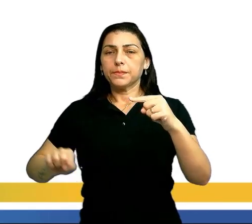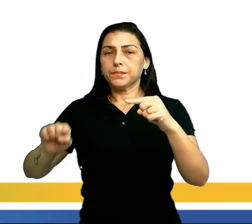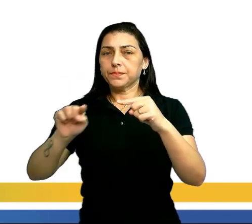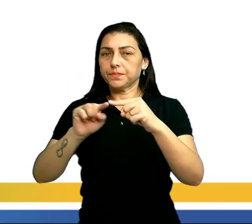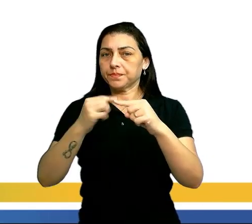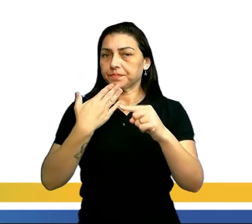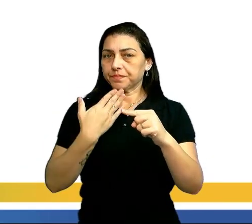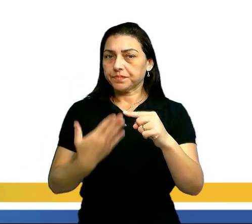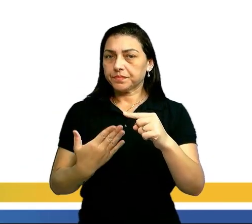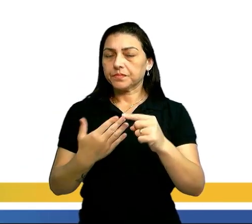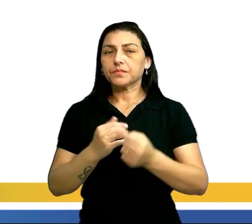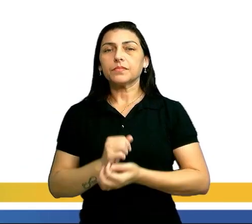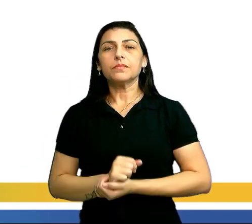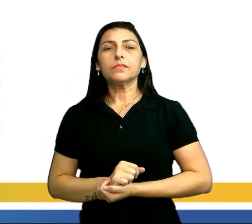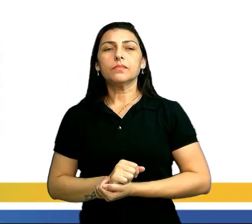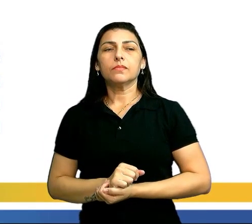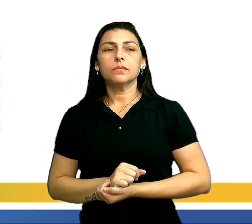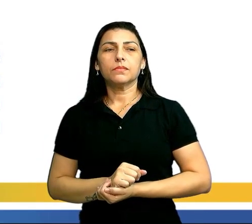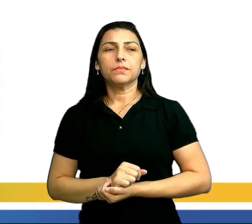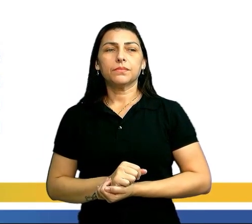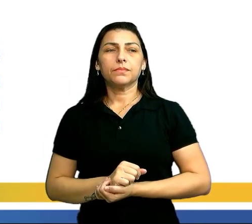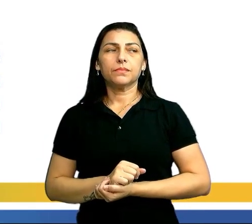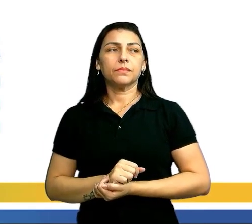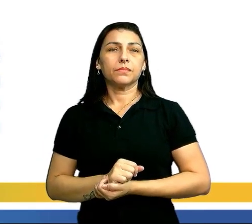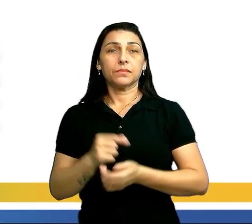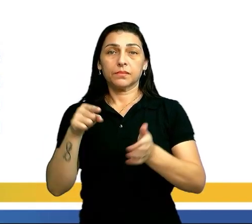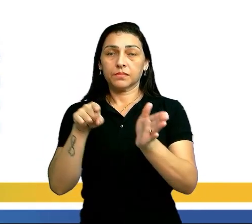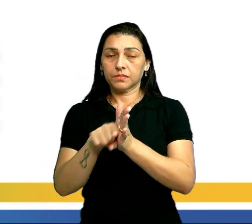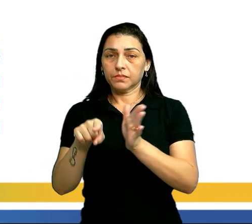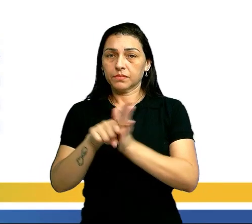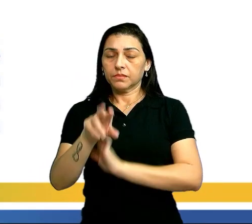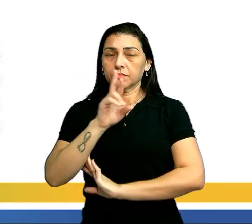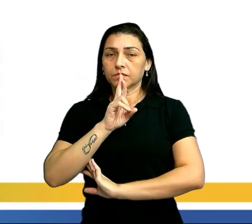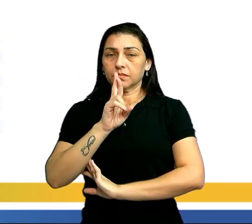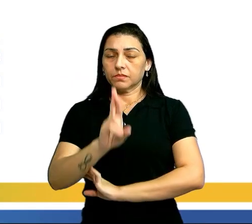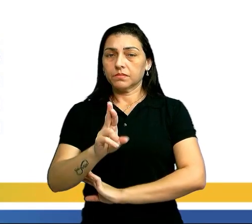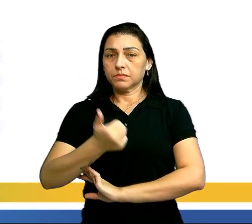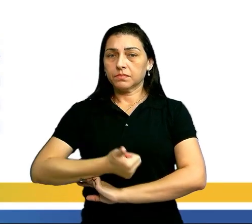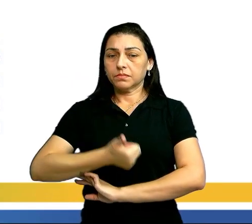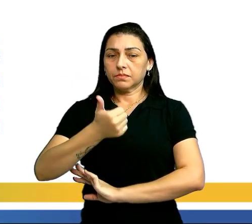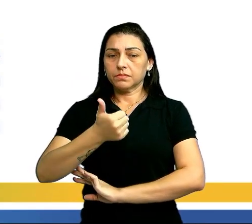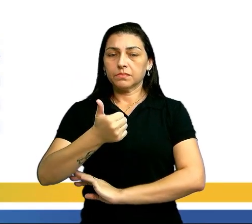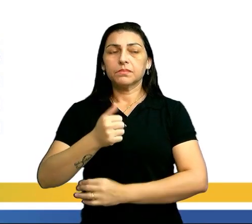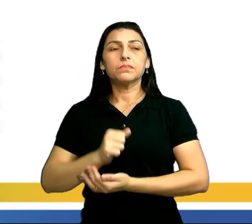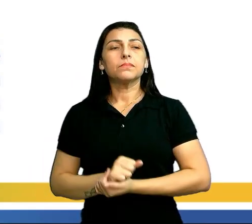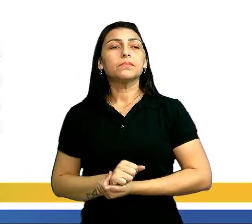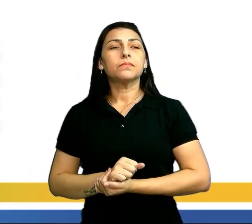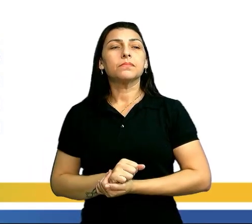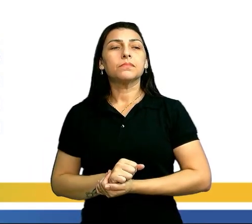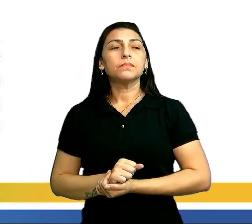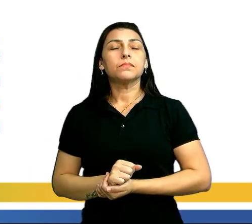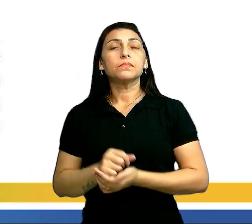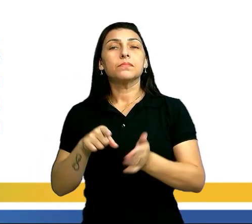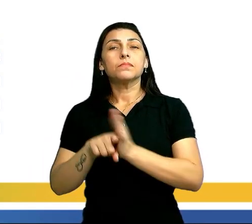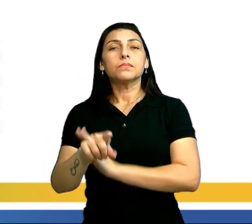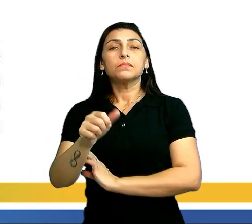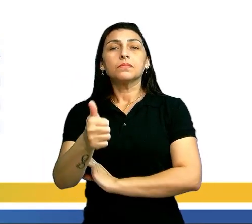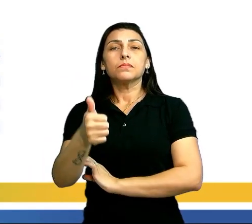pedida, ok? Agora, nós vamos resolver a nossa primeira questão.